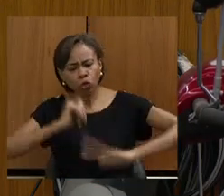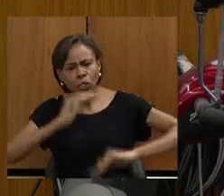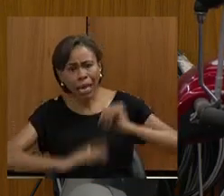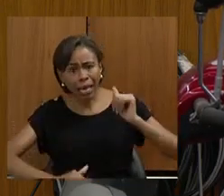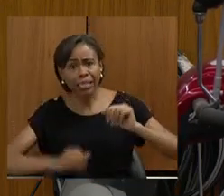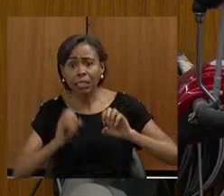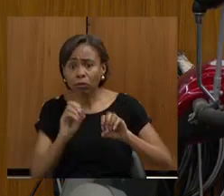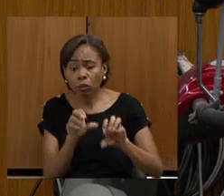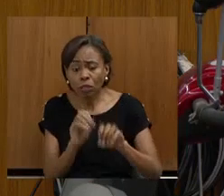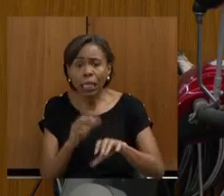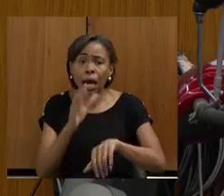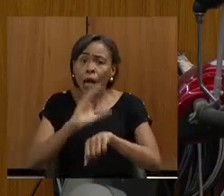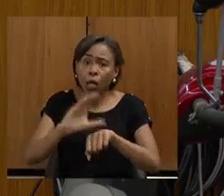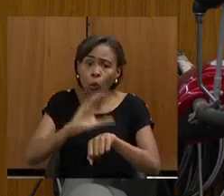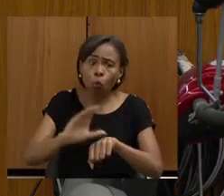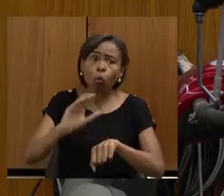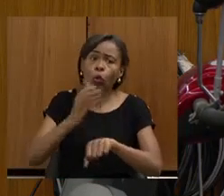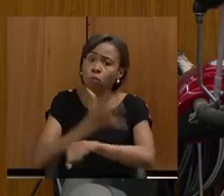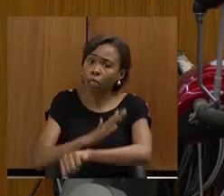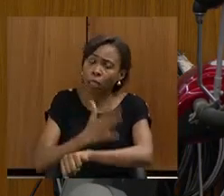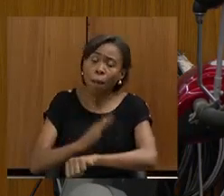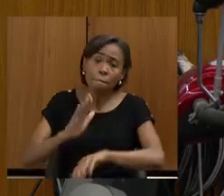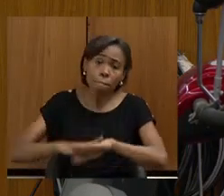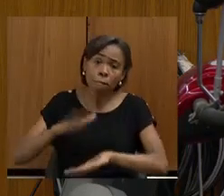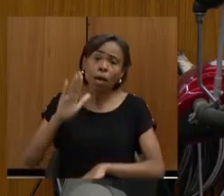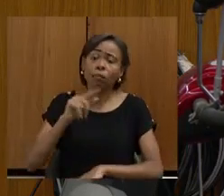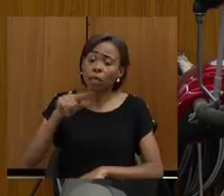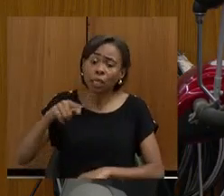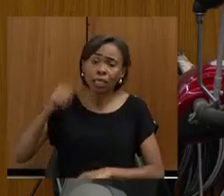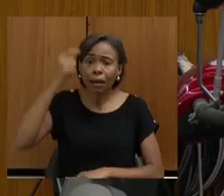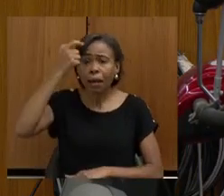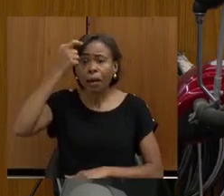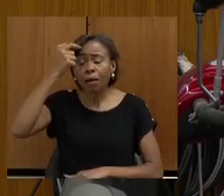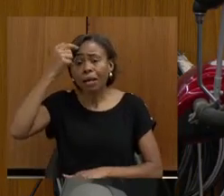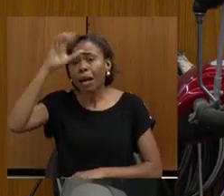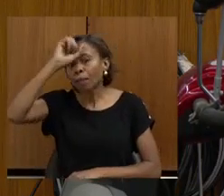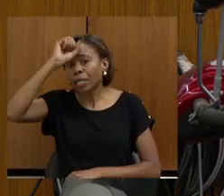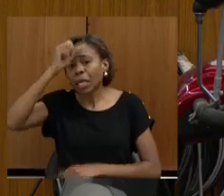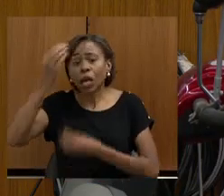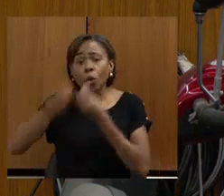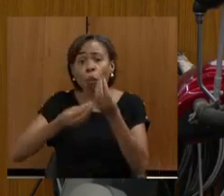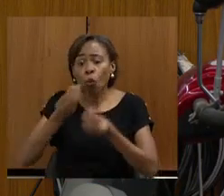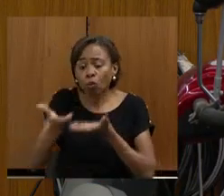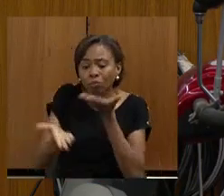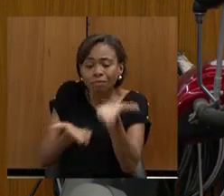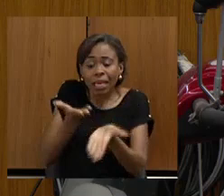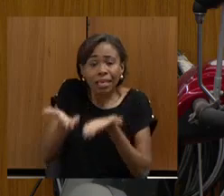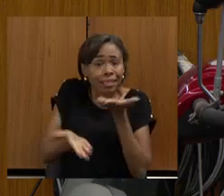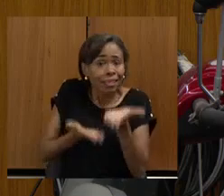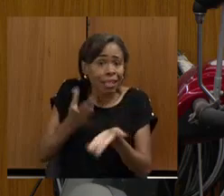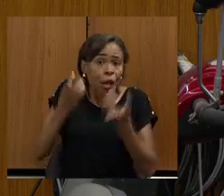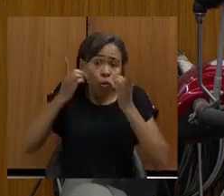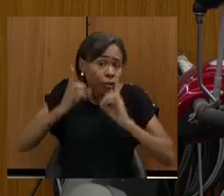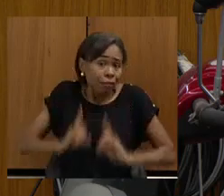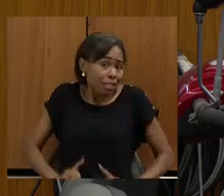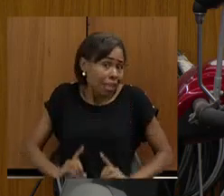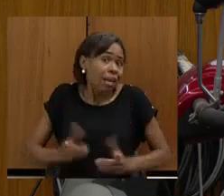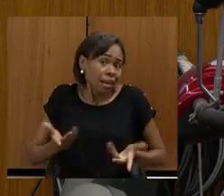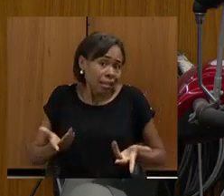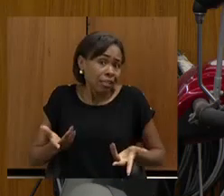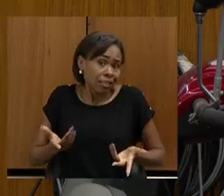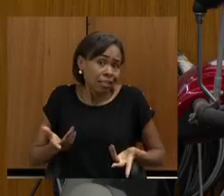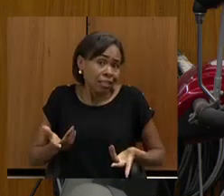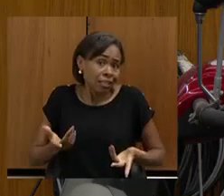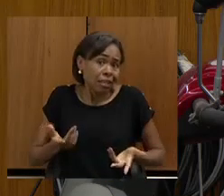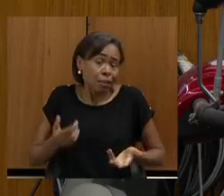profissionais, para que eles saibam receber a gente, para a gente também aprender nossos limites